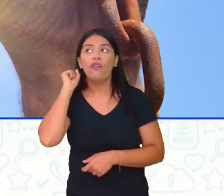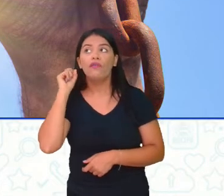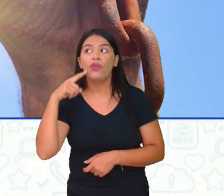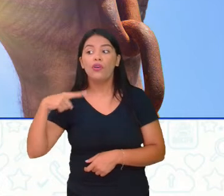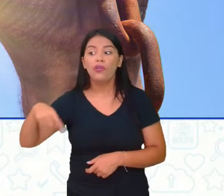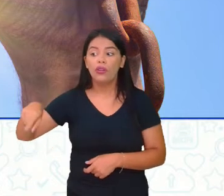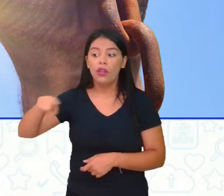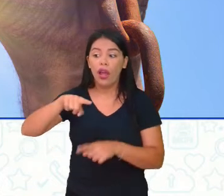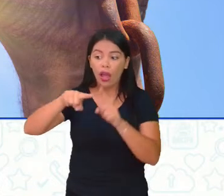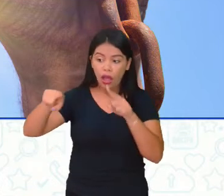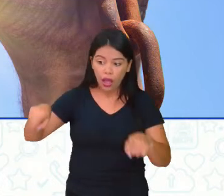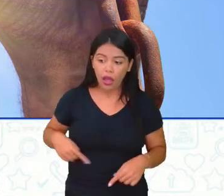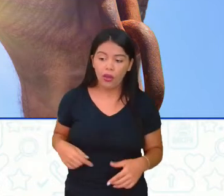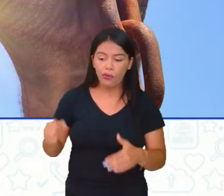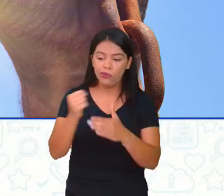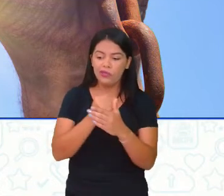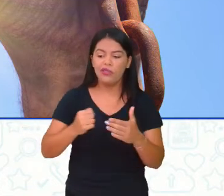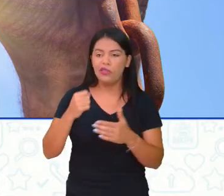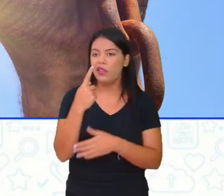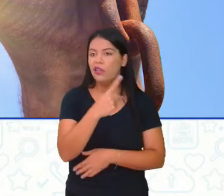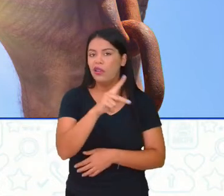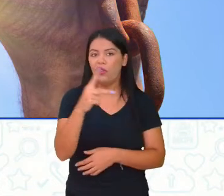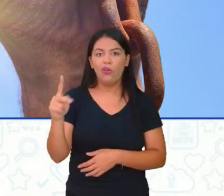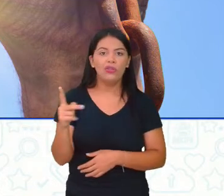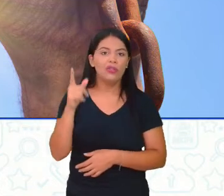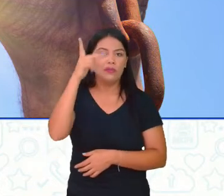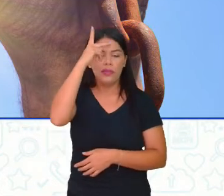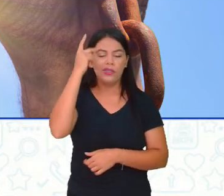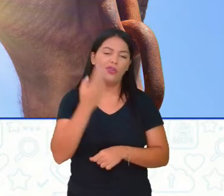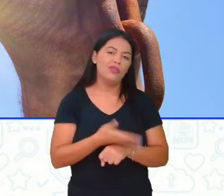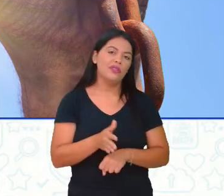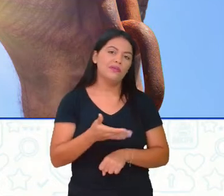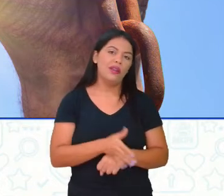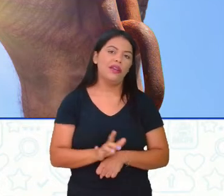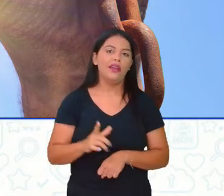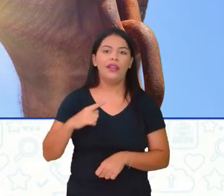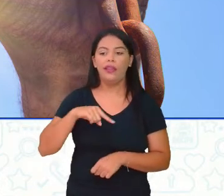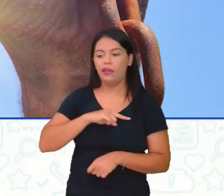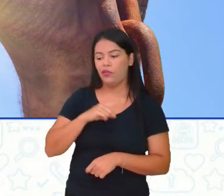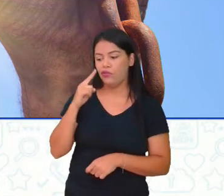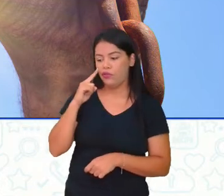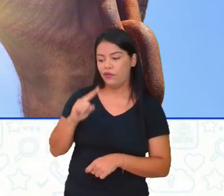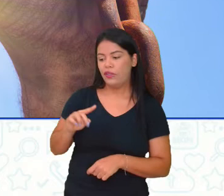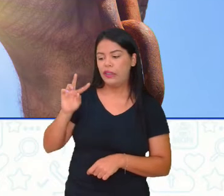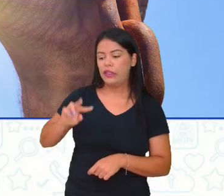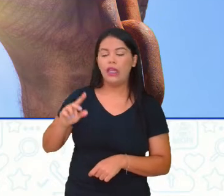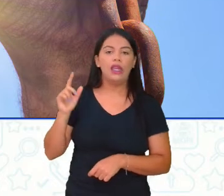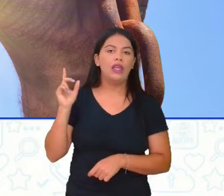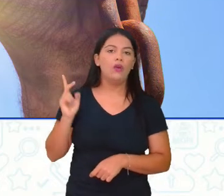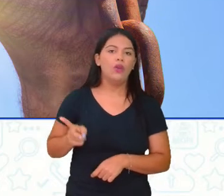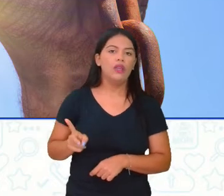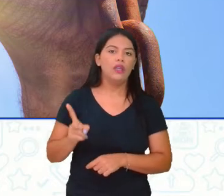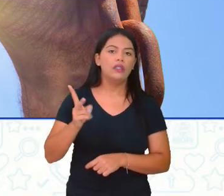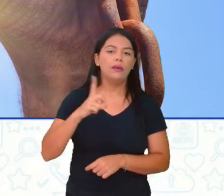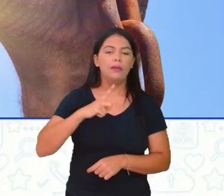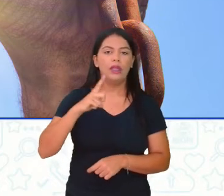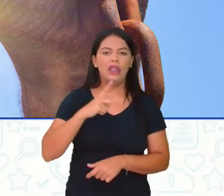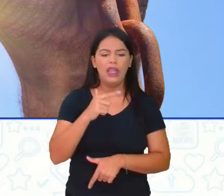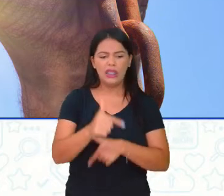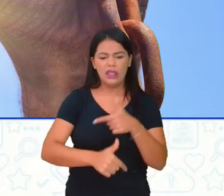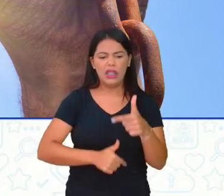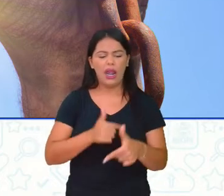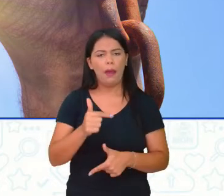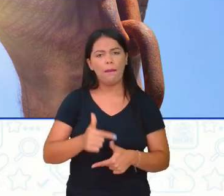nesses espaços de um trabalho servil, né, de um trabalho braçal. E aí o que ela fala aí é que ela está ecoando ainda